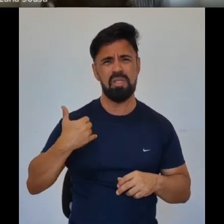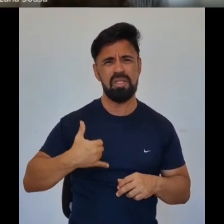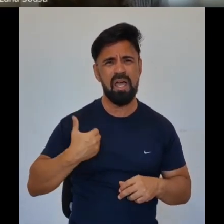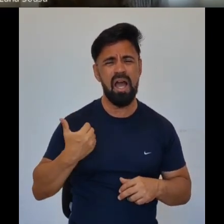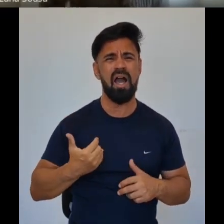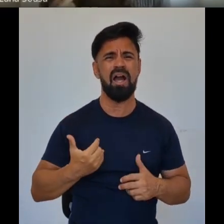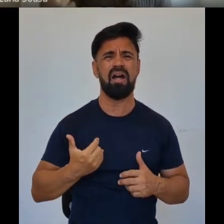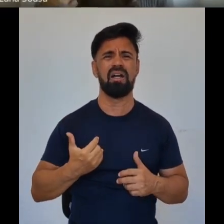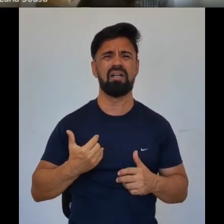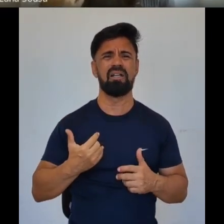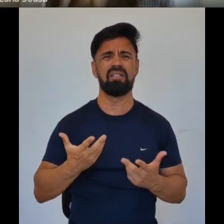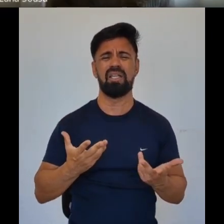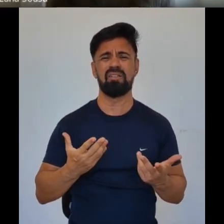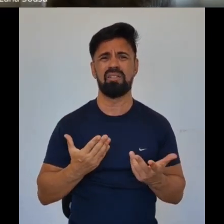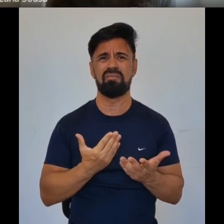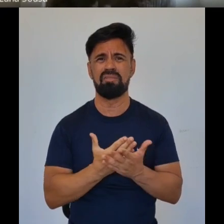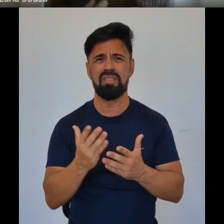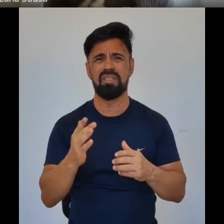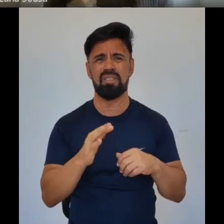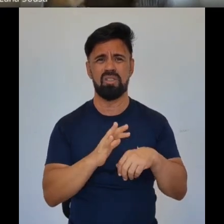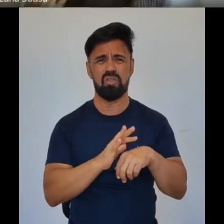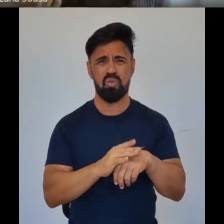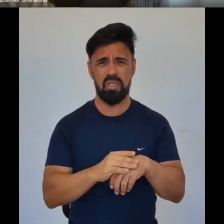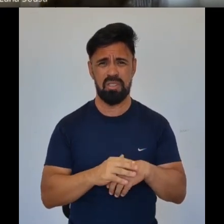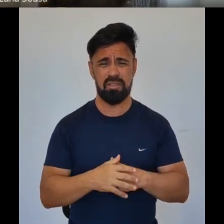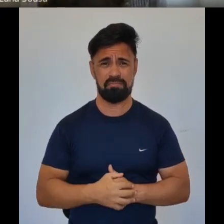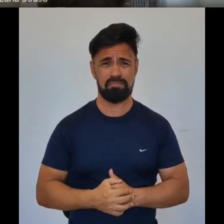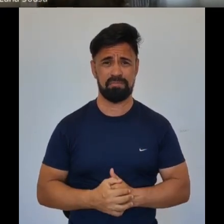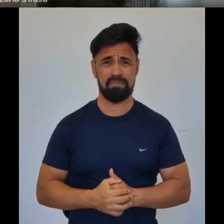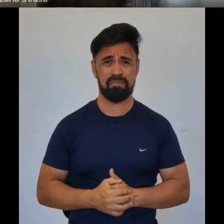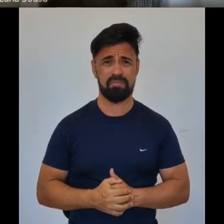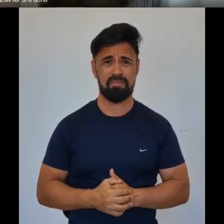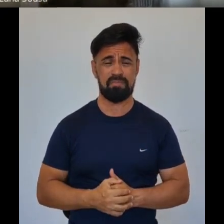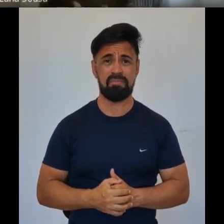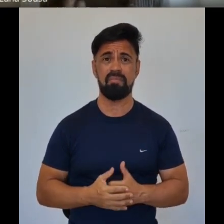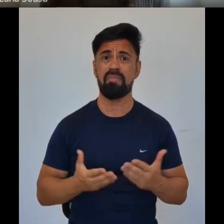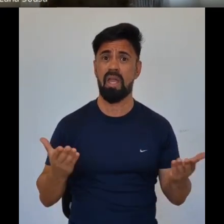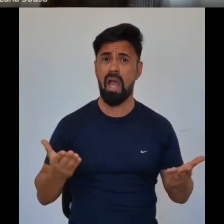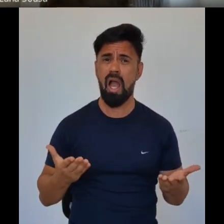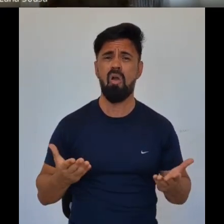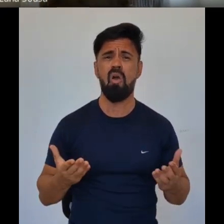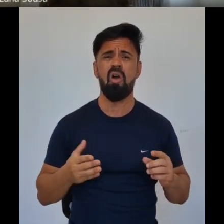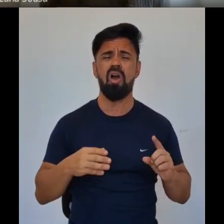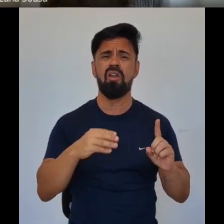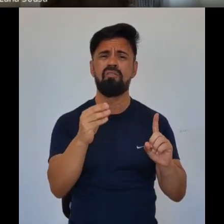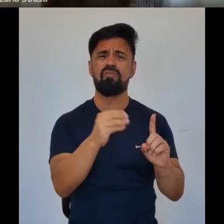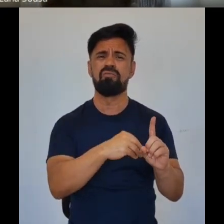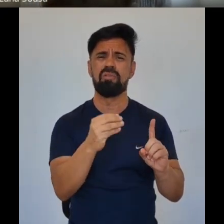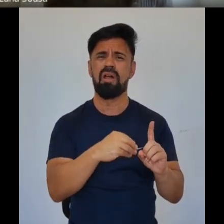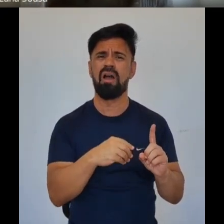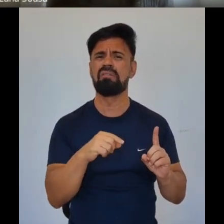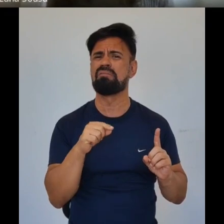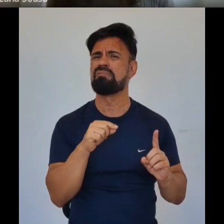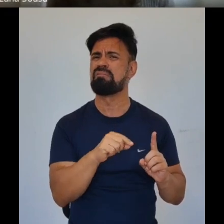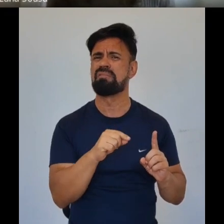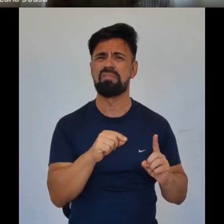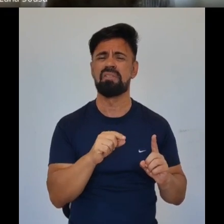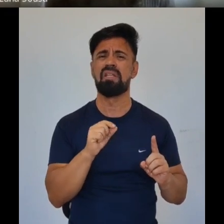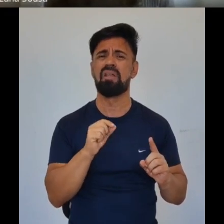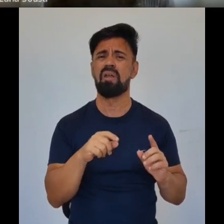o gênero, a idade, a presença de alguma comorbidade, alguma doença.